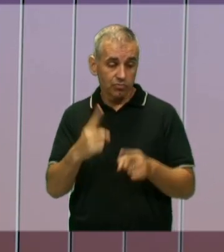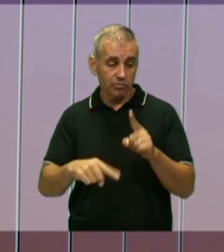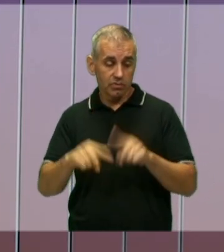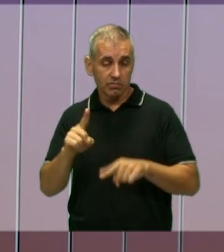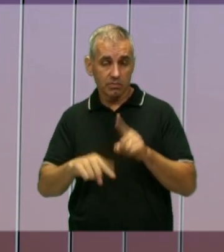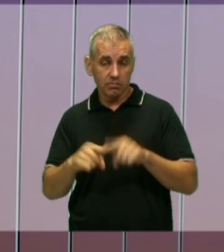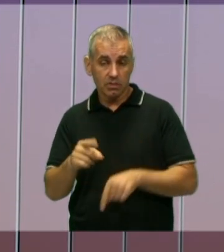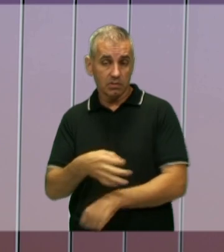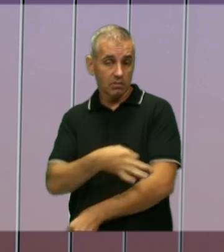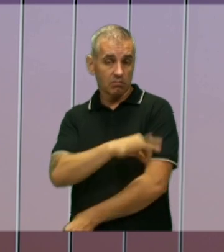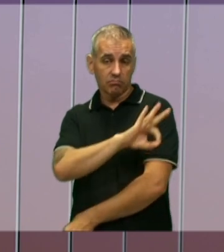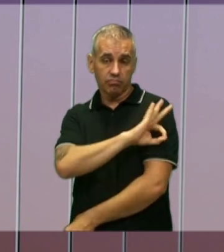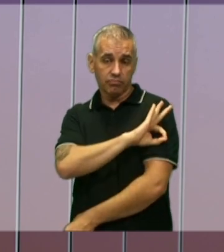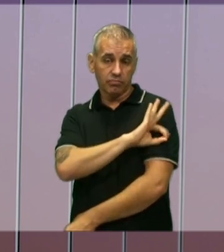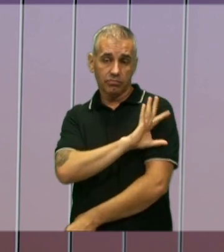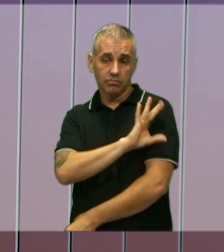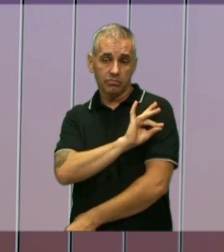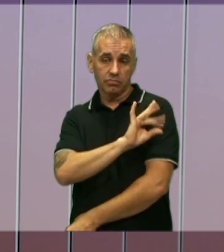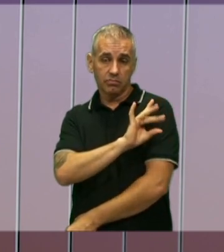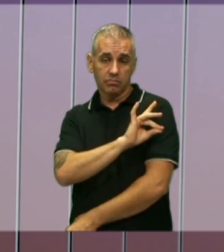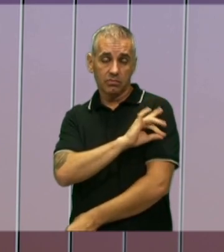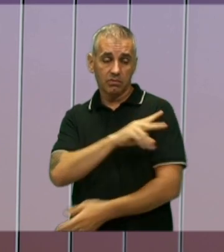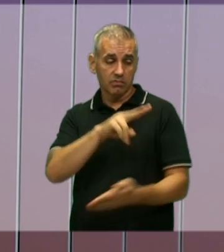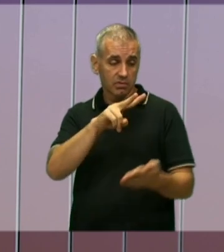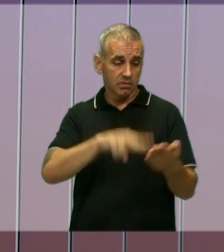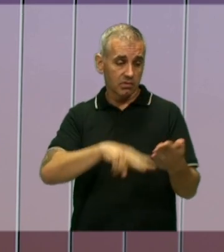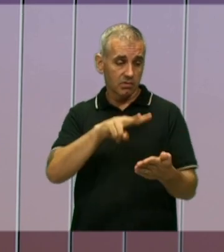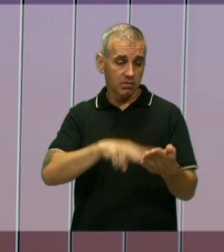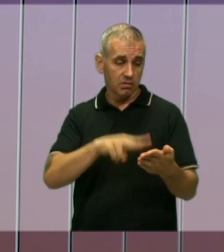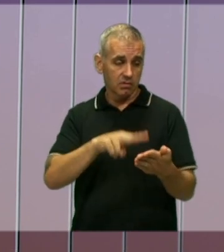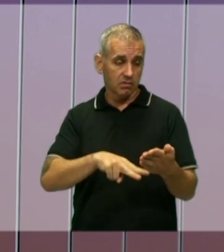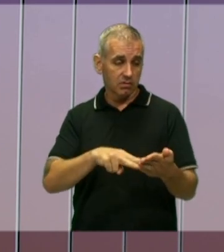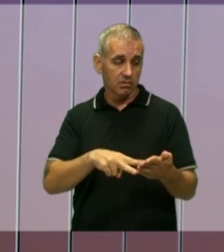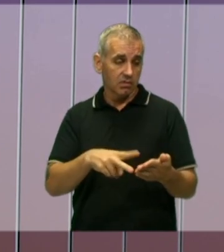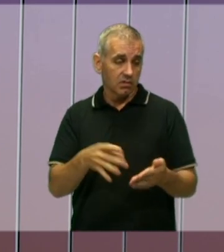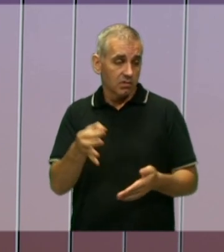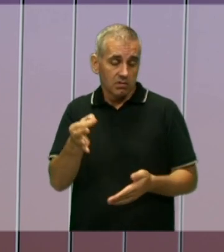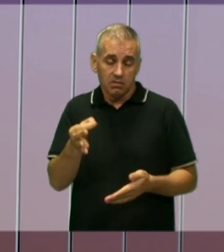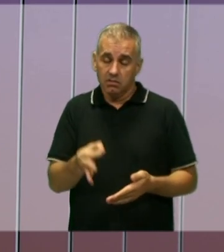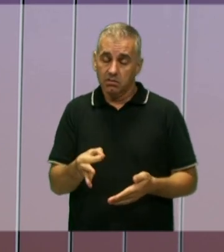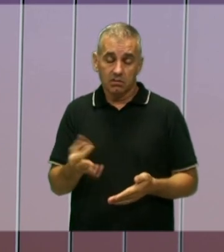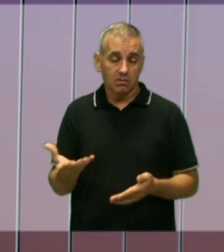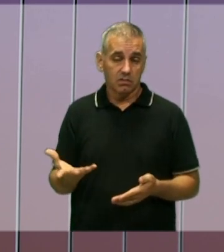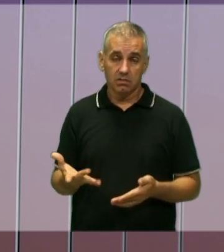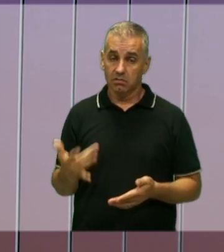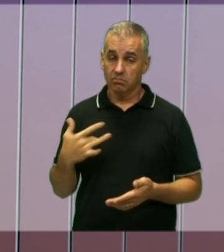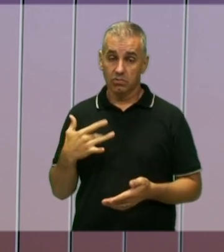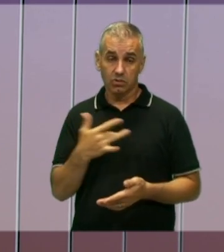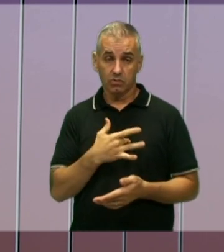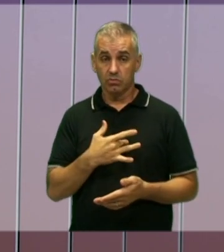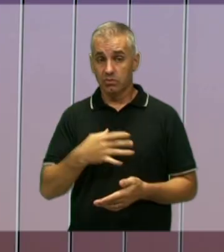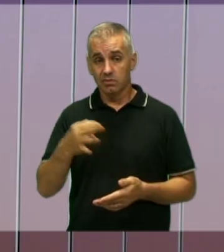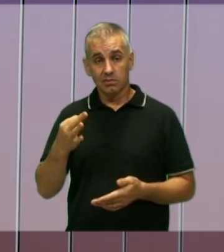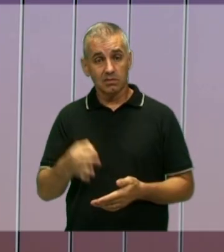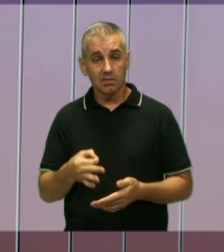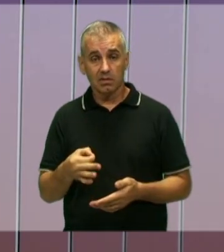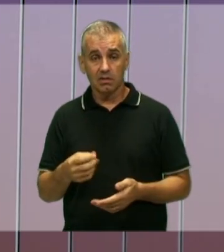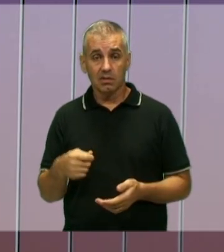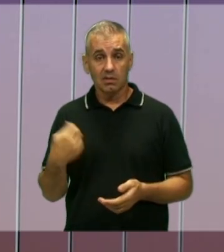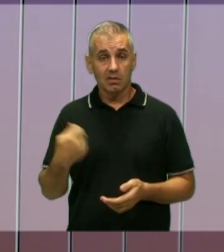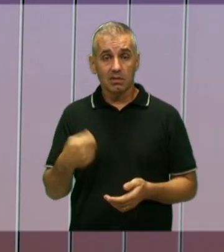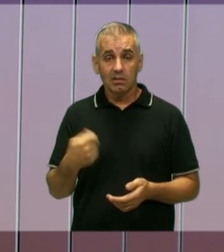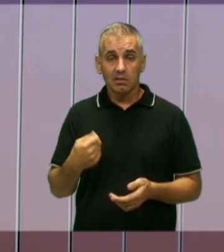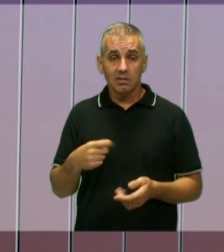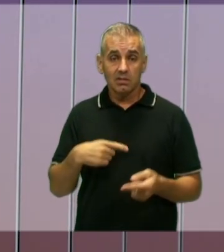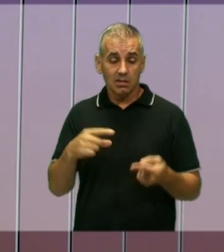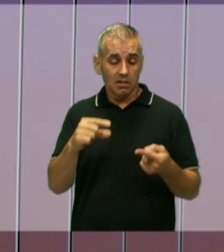vezes. Estima-se, né, que para o indivíduo ter uma saúde plena, sadia, um portador de diabetes, ele tem que se perfurar pelo menos 8,